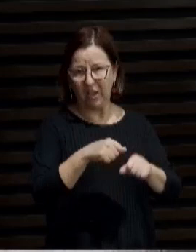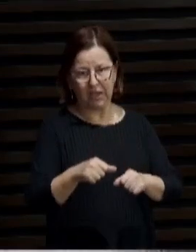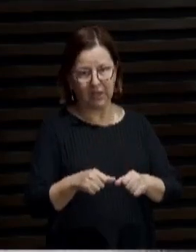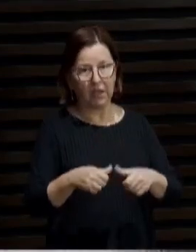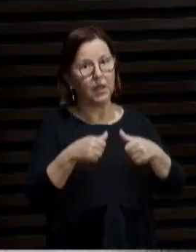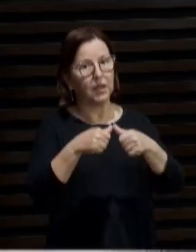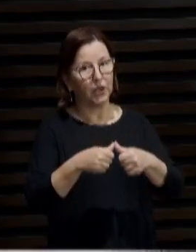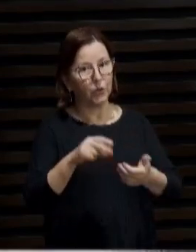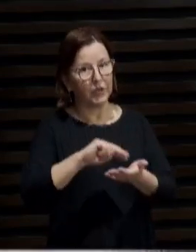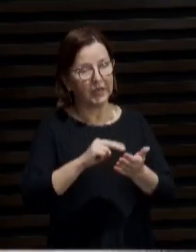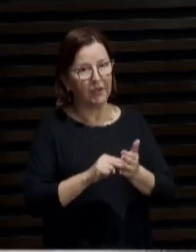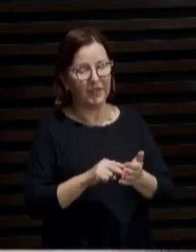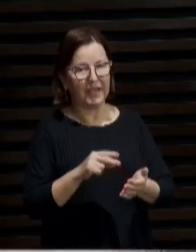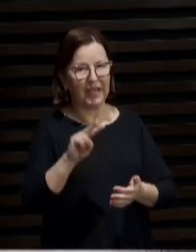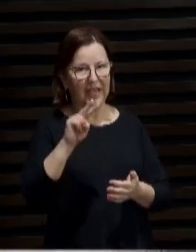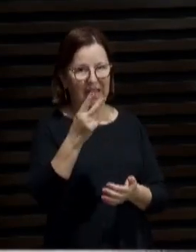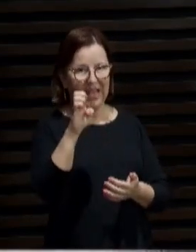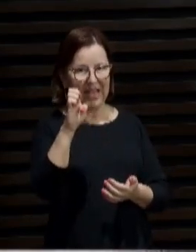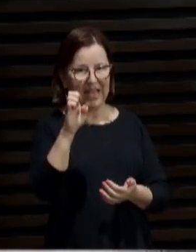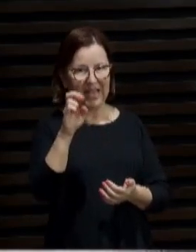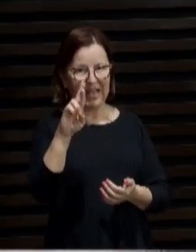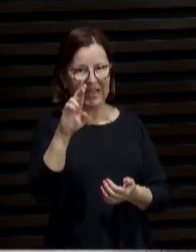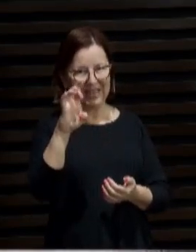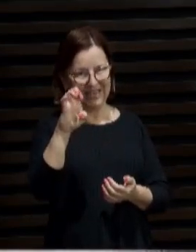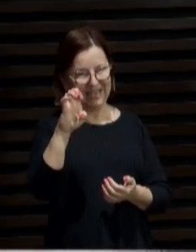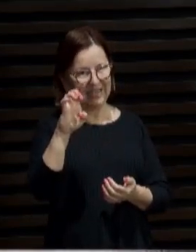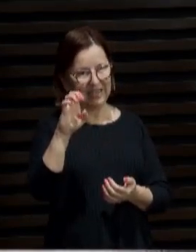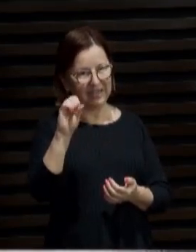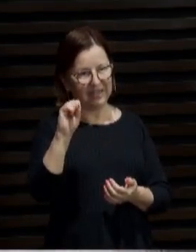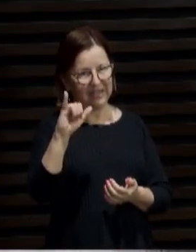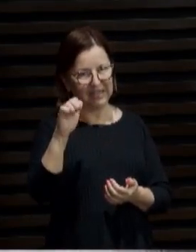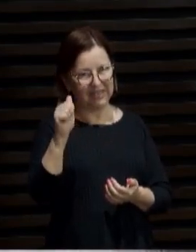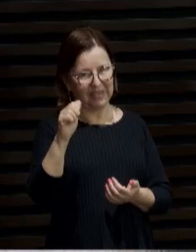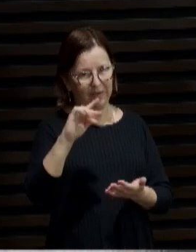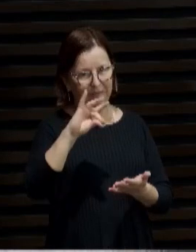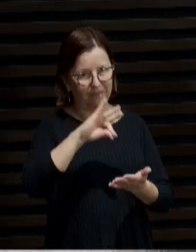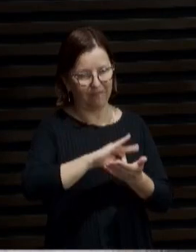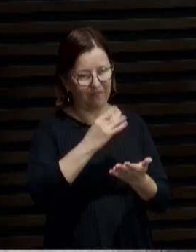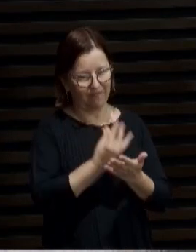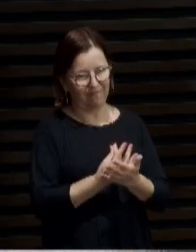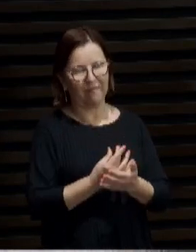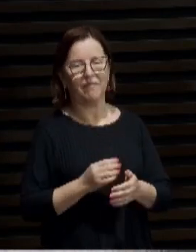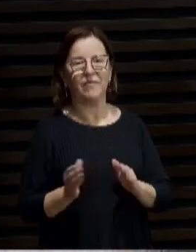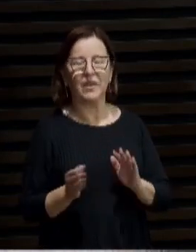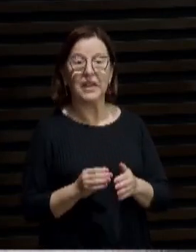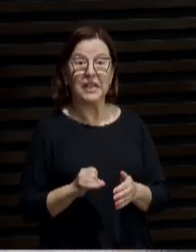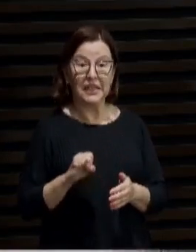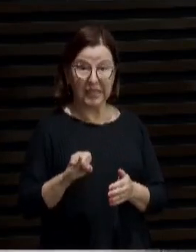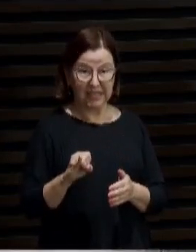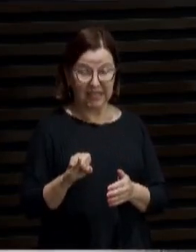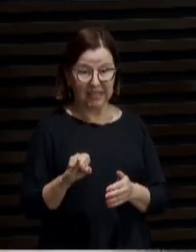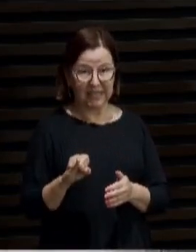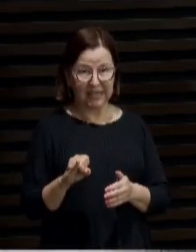ver. Se você tem a palavra, você atacou. Quem é Jesus, meus irmãos? Se o sujeito falar que Jesus ele